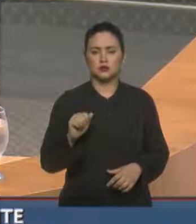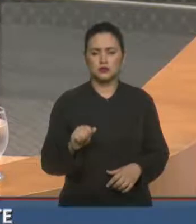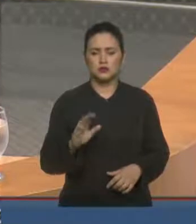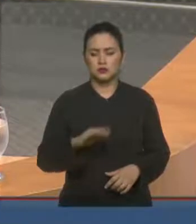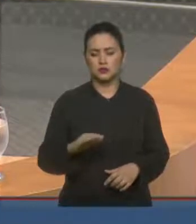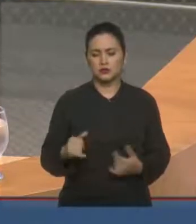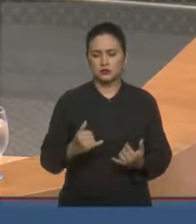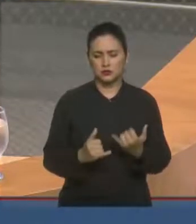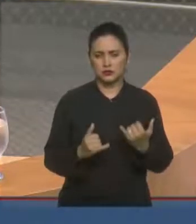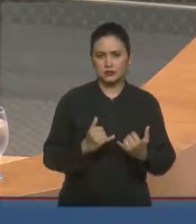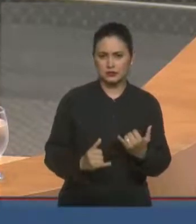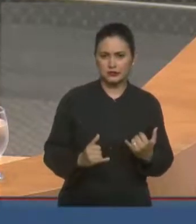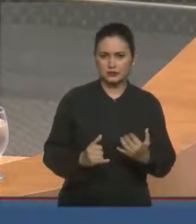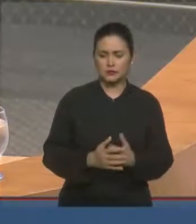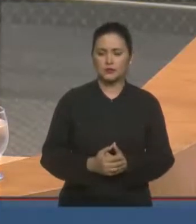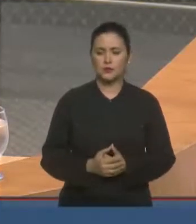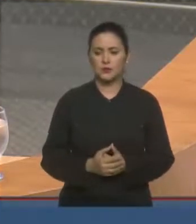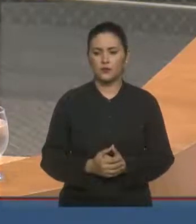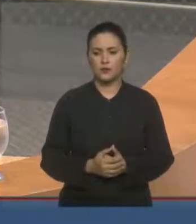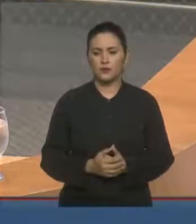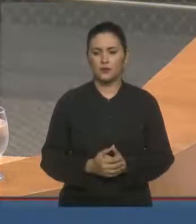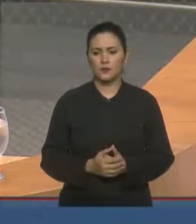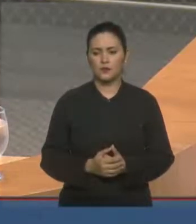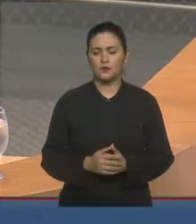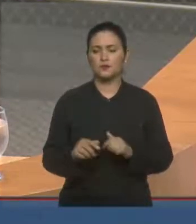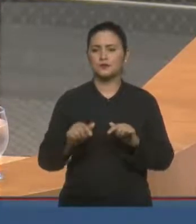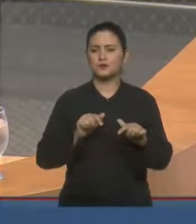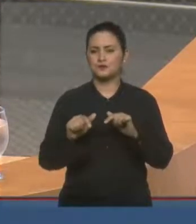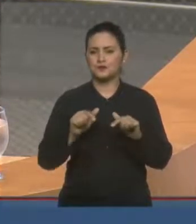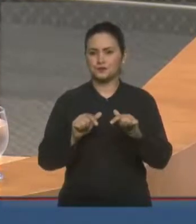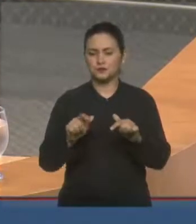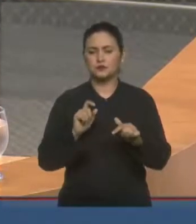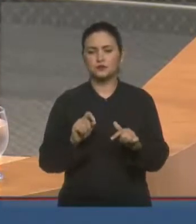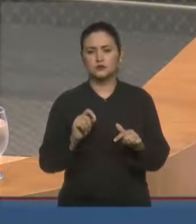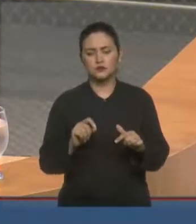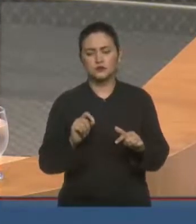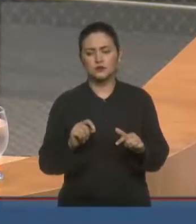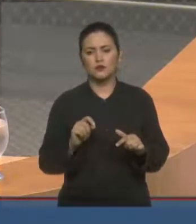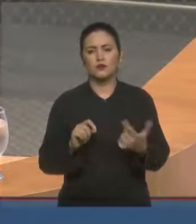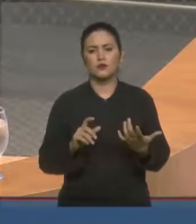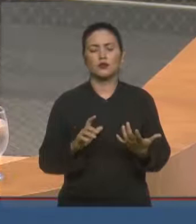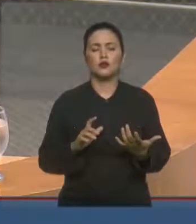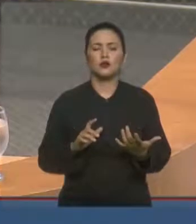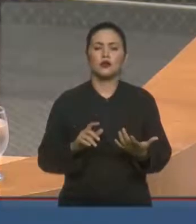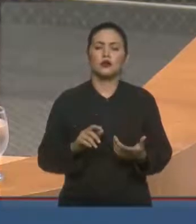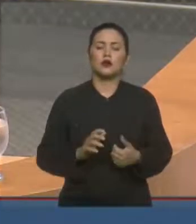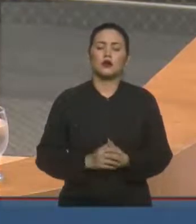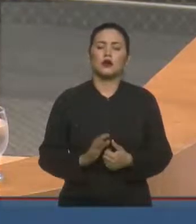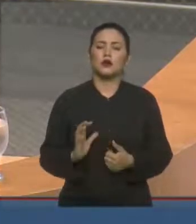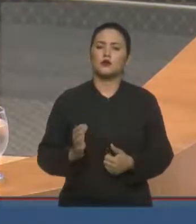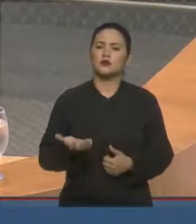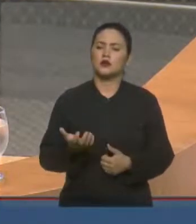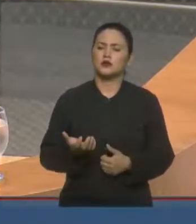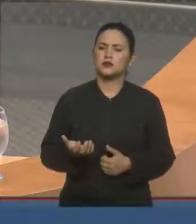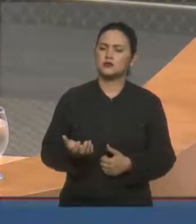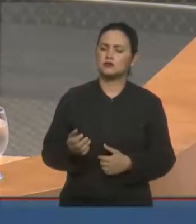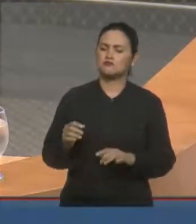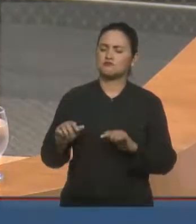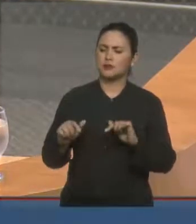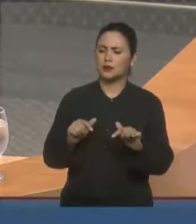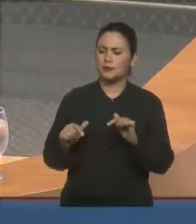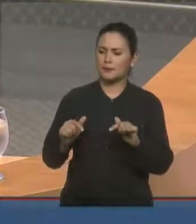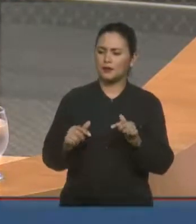Adolescente, né, um trabalho que vem sendo efetuado de forma muito dedicada, com